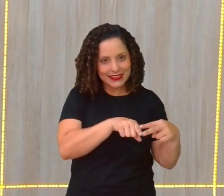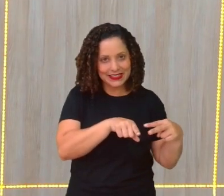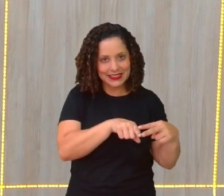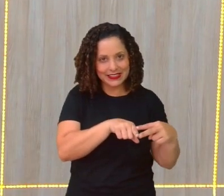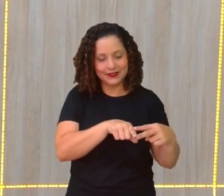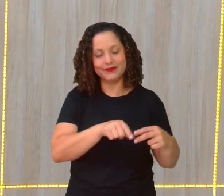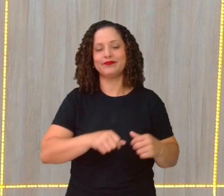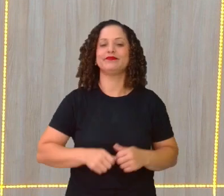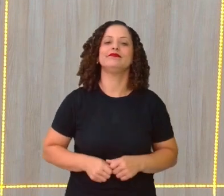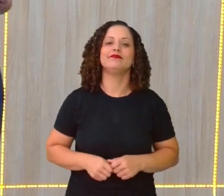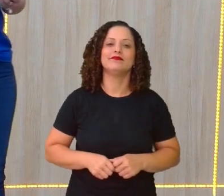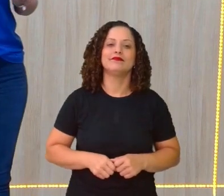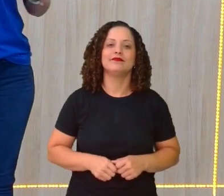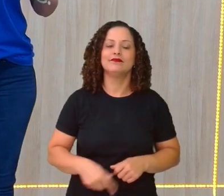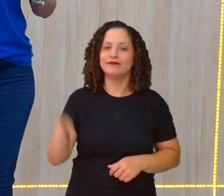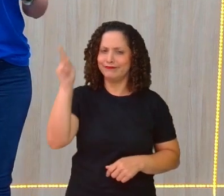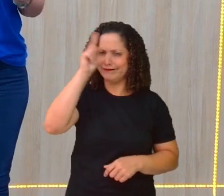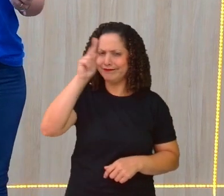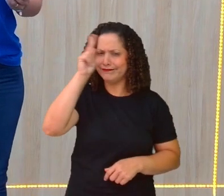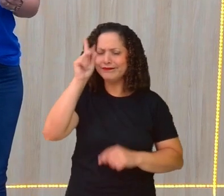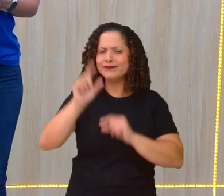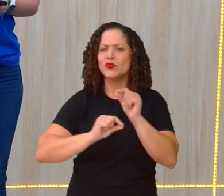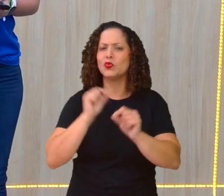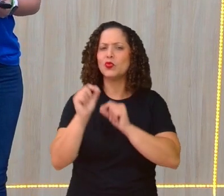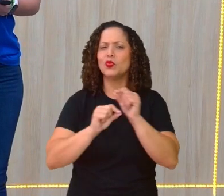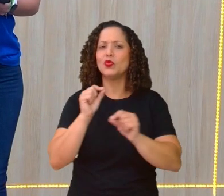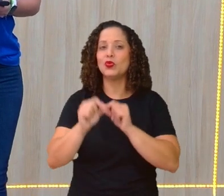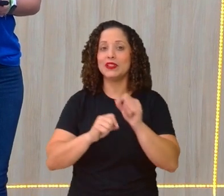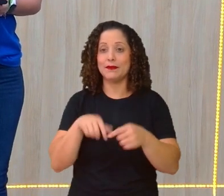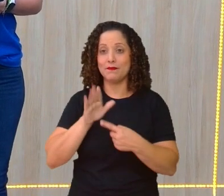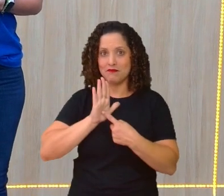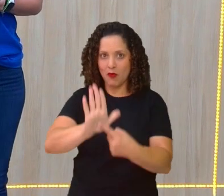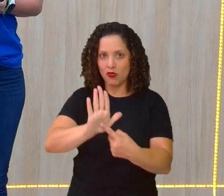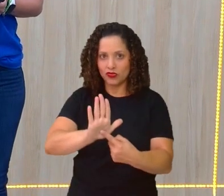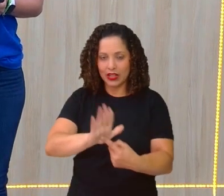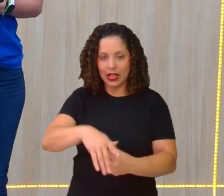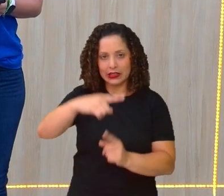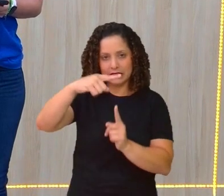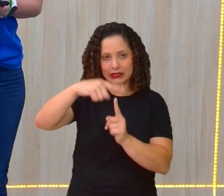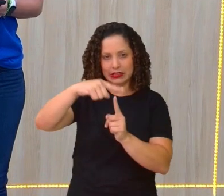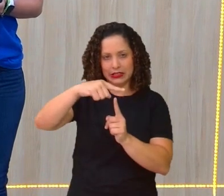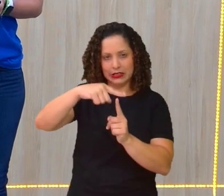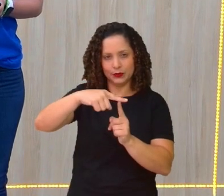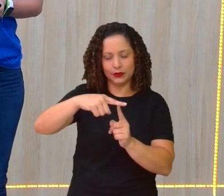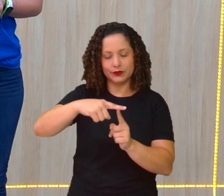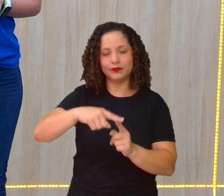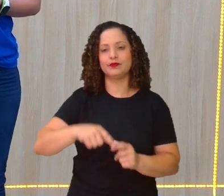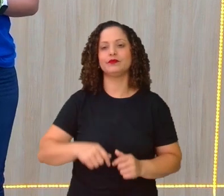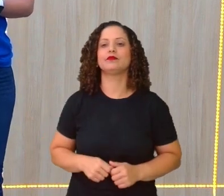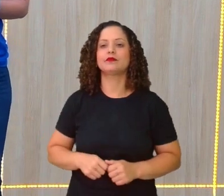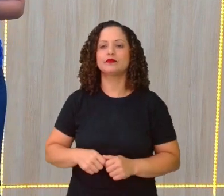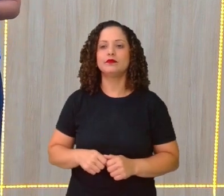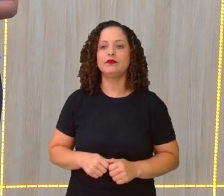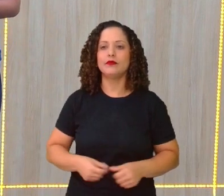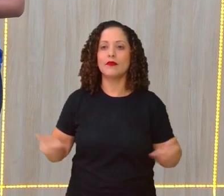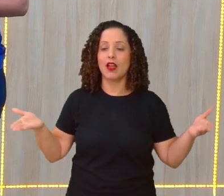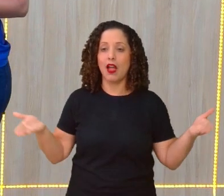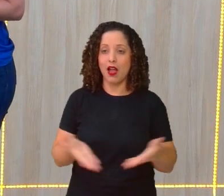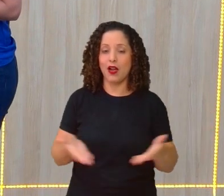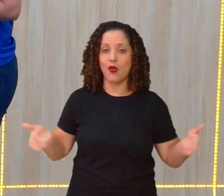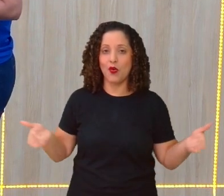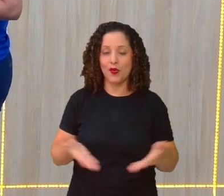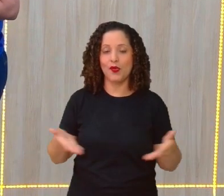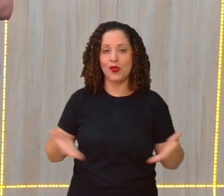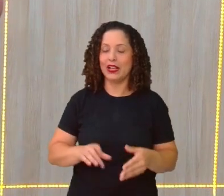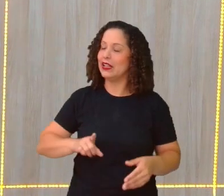aí a lembrar o que trata o gráfico de coluna, vamos para mais um gráfico. Esse gráfico agora,